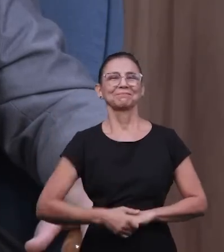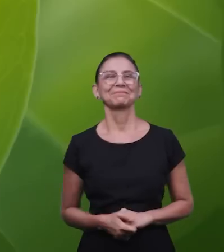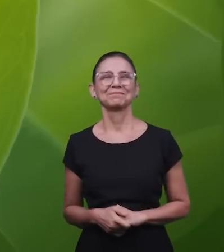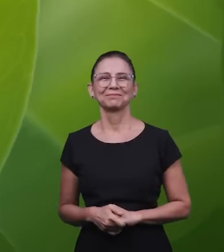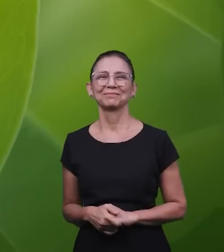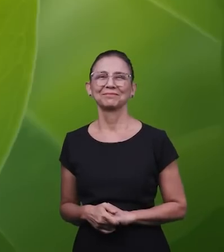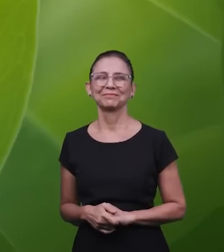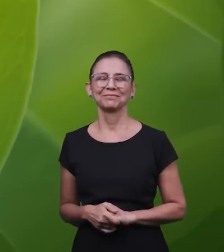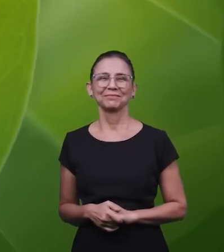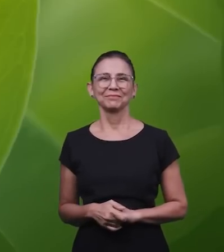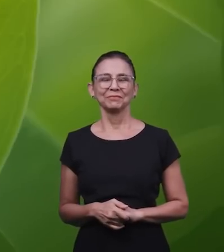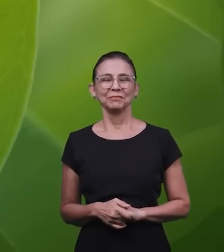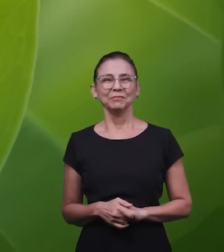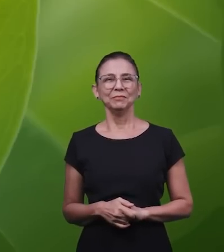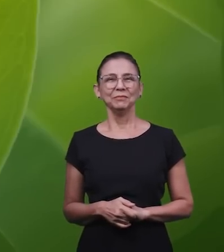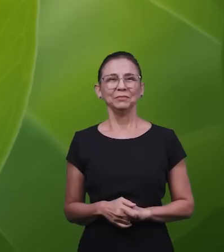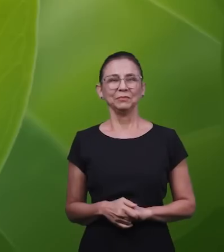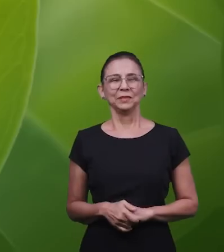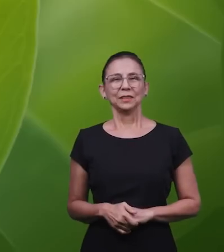Manaim.